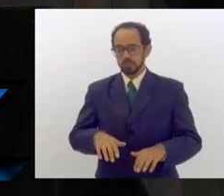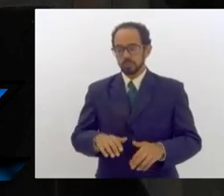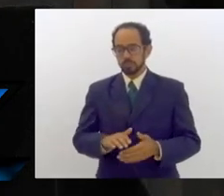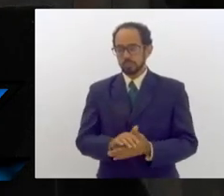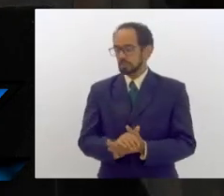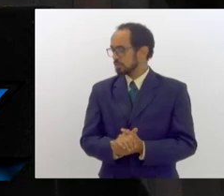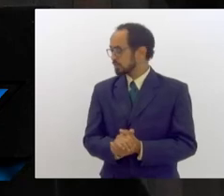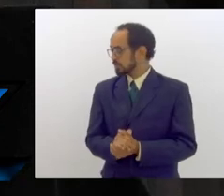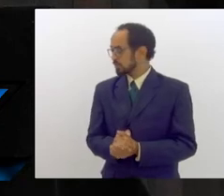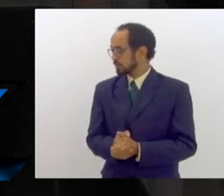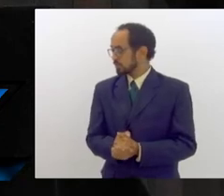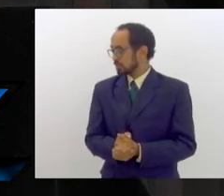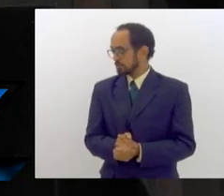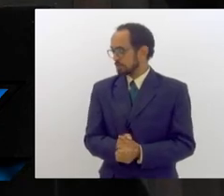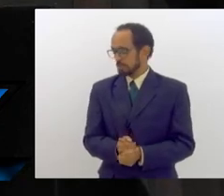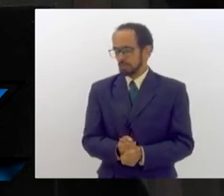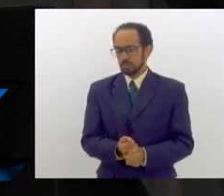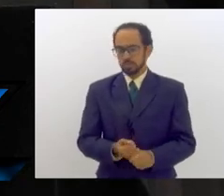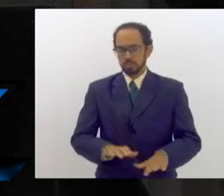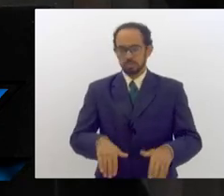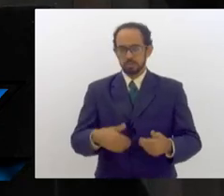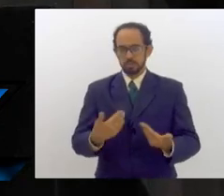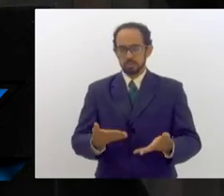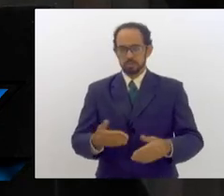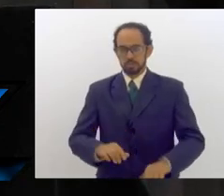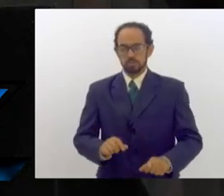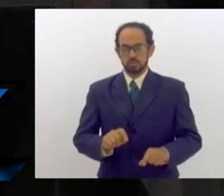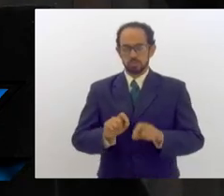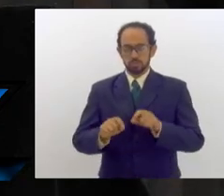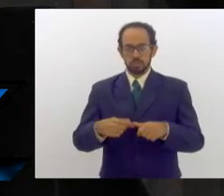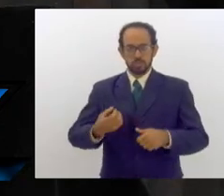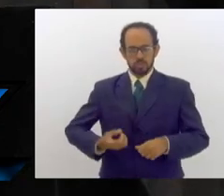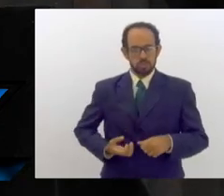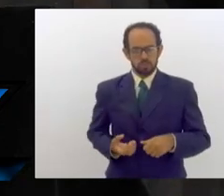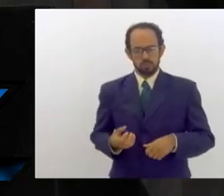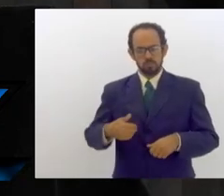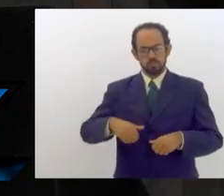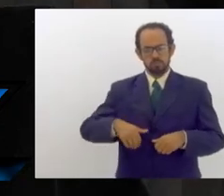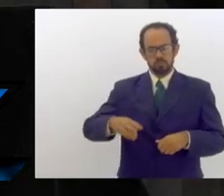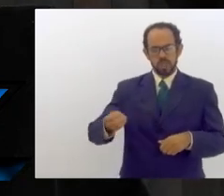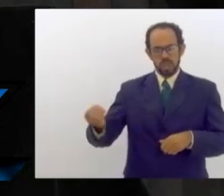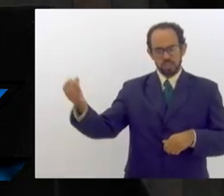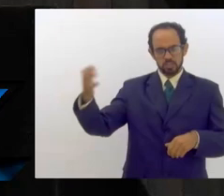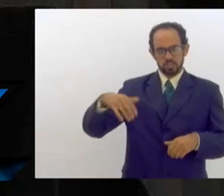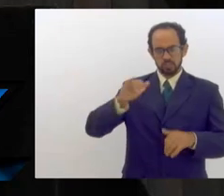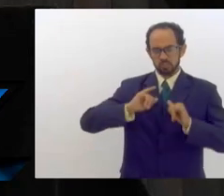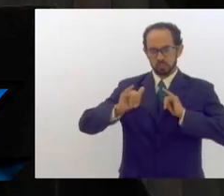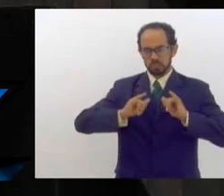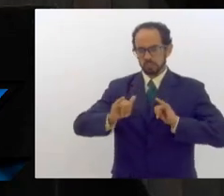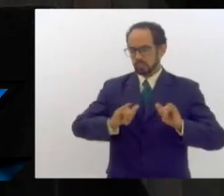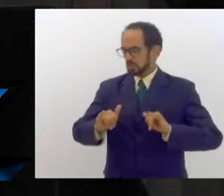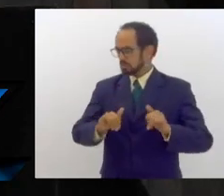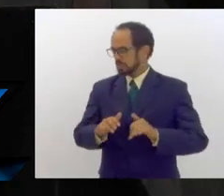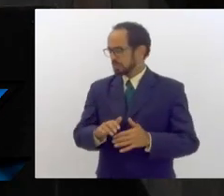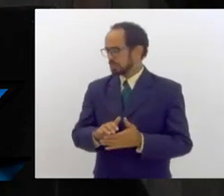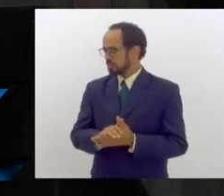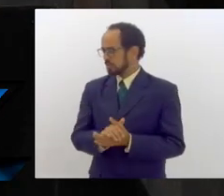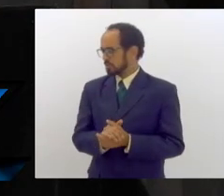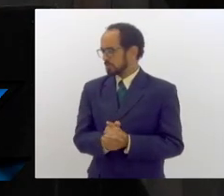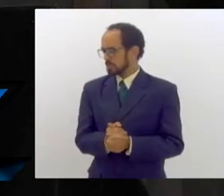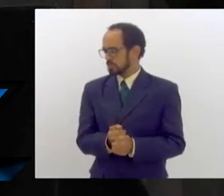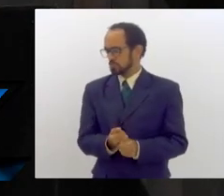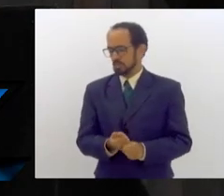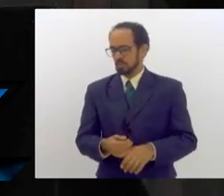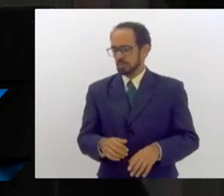remoto Isto é a distância viaja a informação Não viaja a pessoa volta